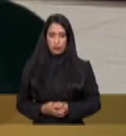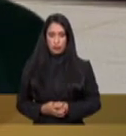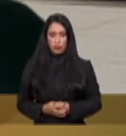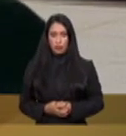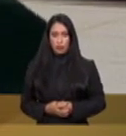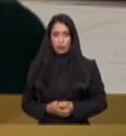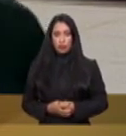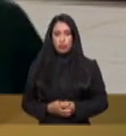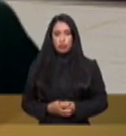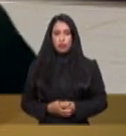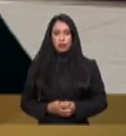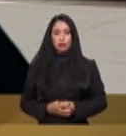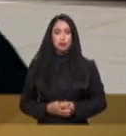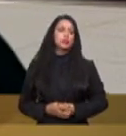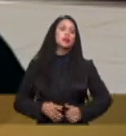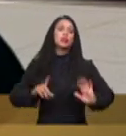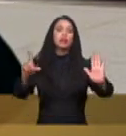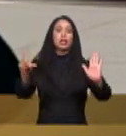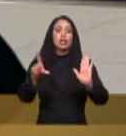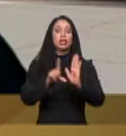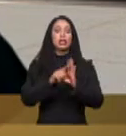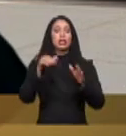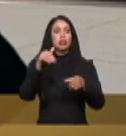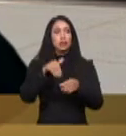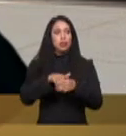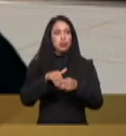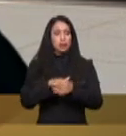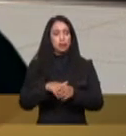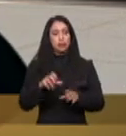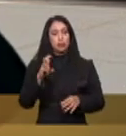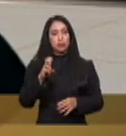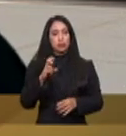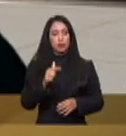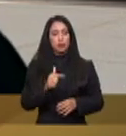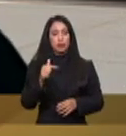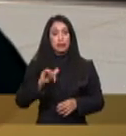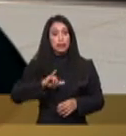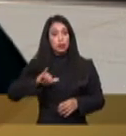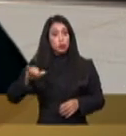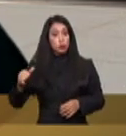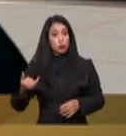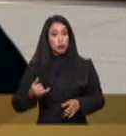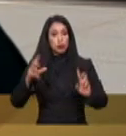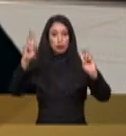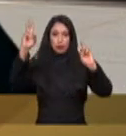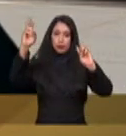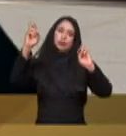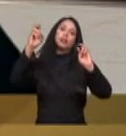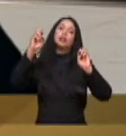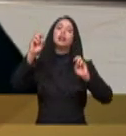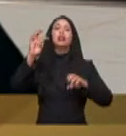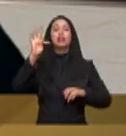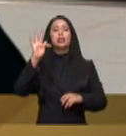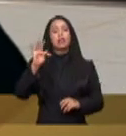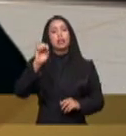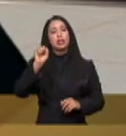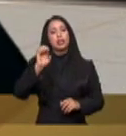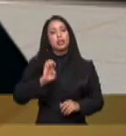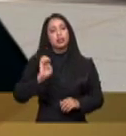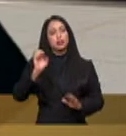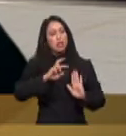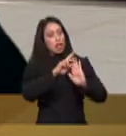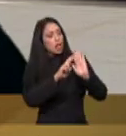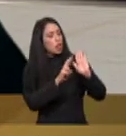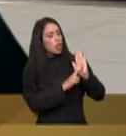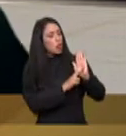Por sua vez, a Lei das Eleições determinou ainda nos termos do 57J que, abro aspas, o Tribunal Superior Eleitoral regulamentará